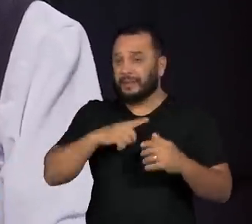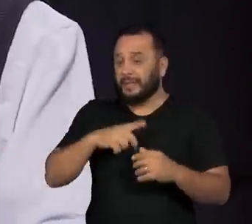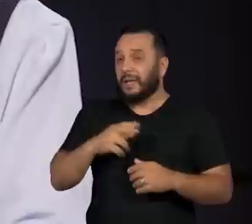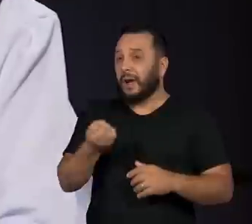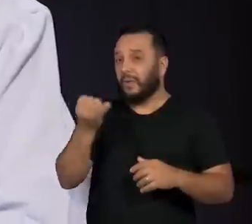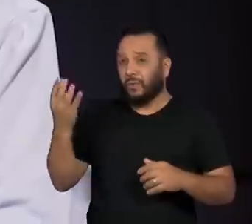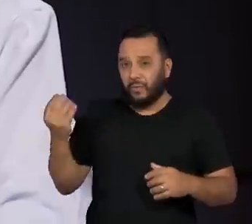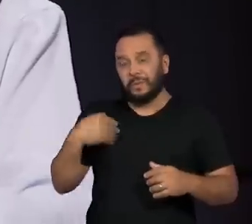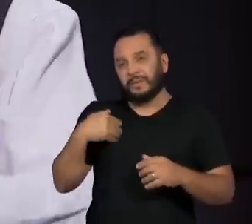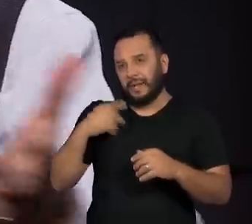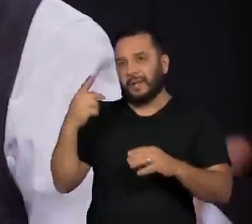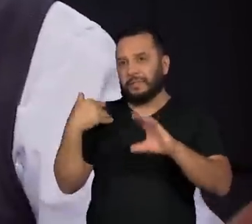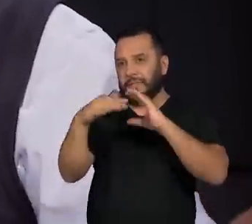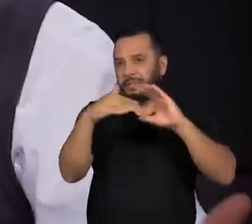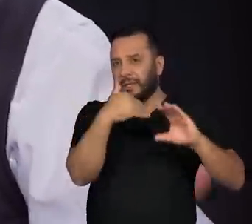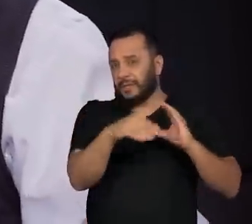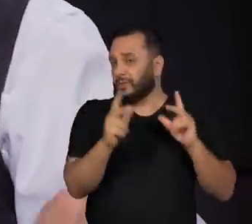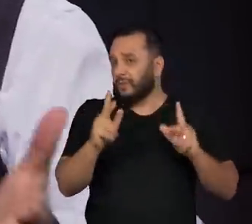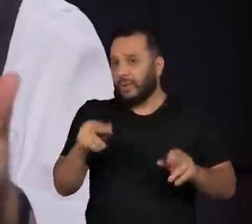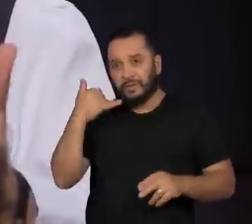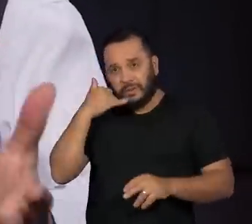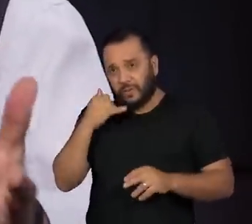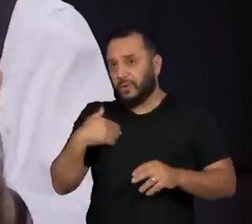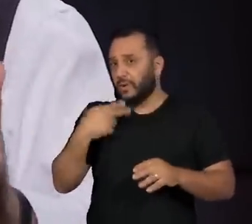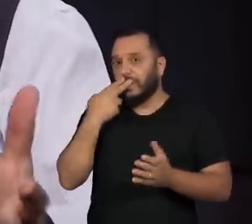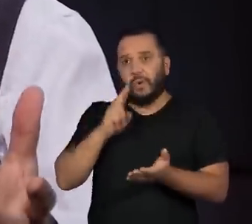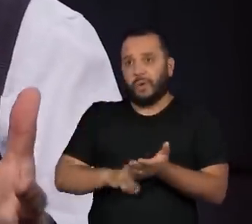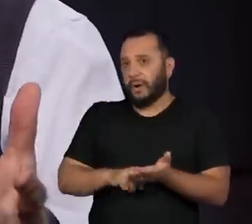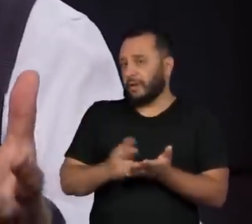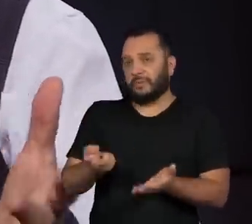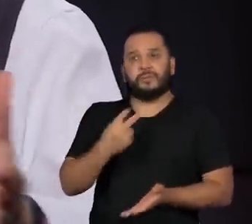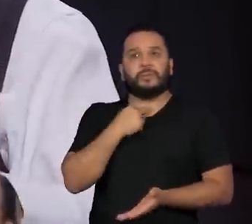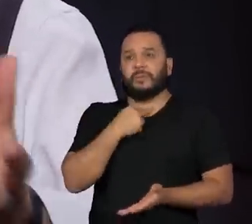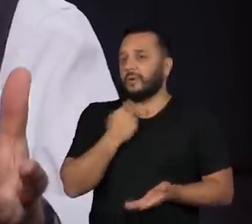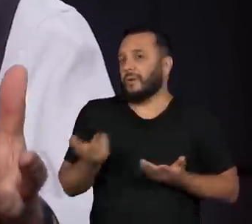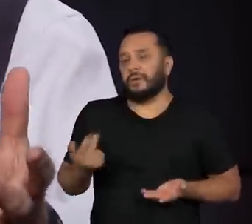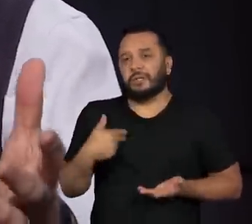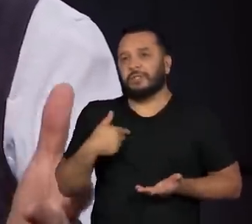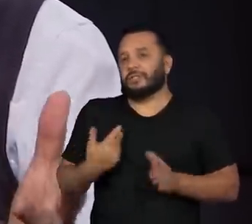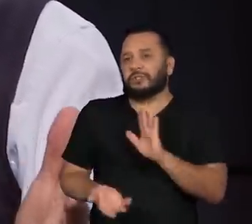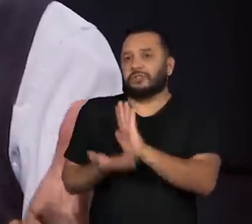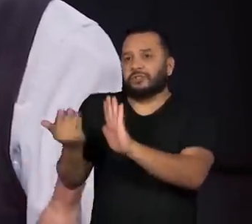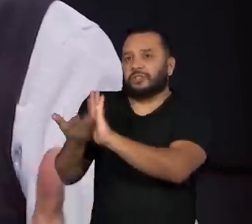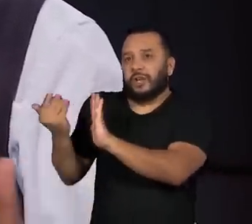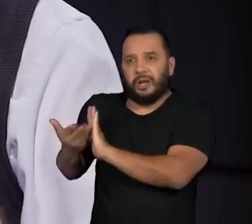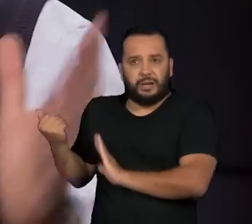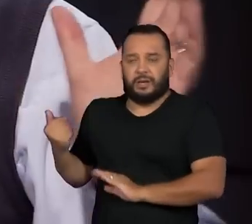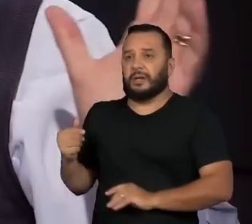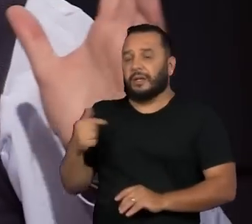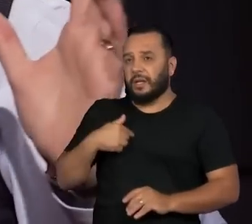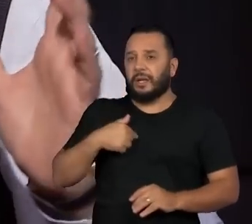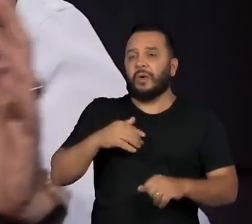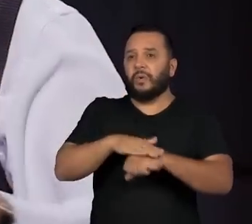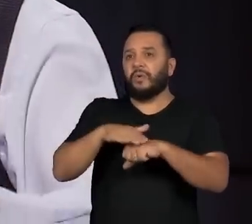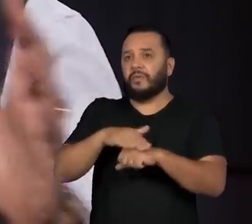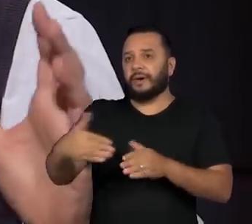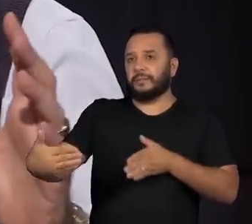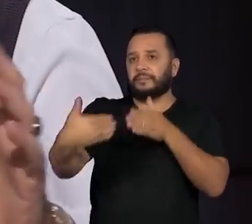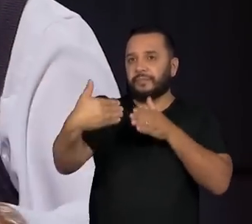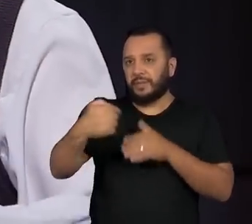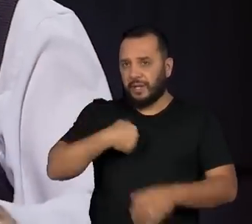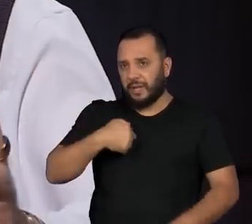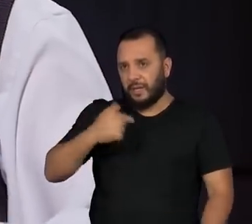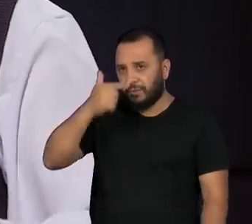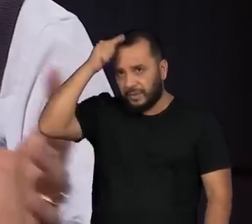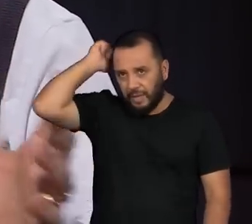como é o telefone antigo Como é o correio antigo eu acho que ninguém tem direito de se em me excluir numa conversa entre eu e o Marcelo Tas uma conversa